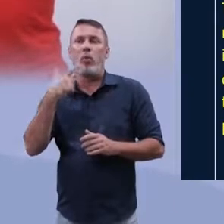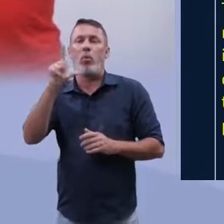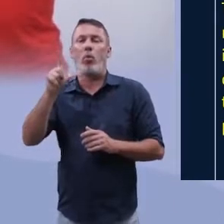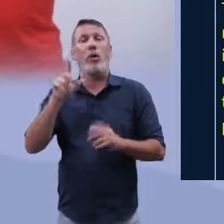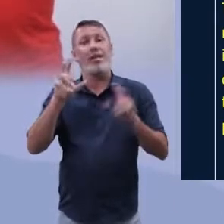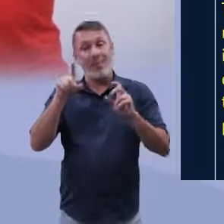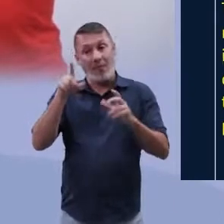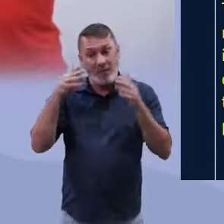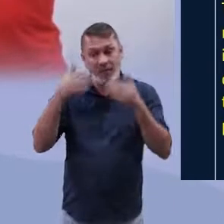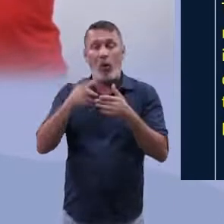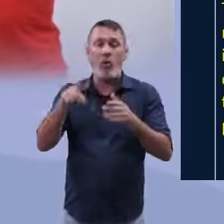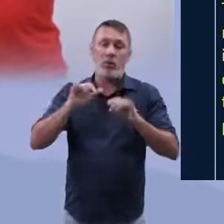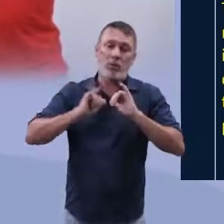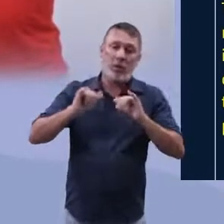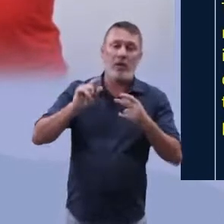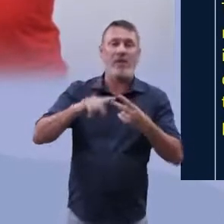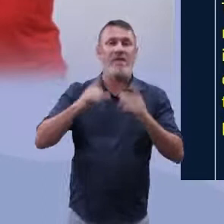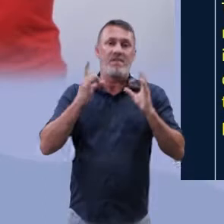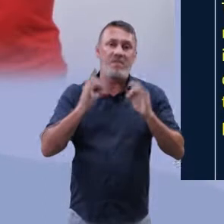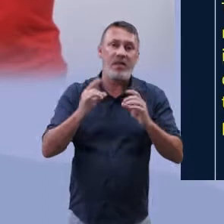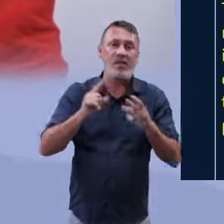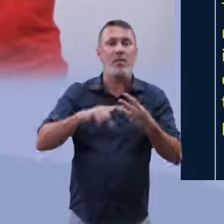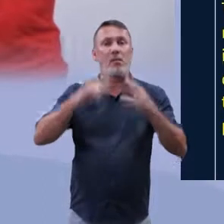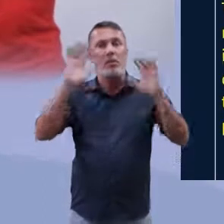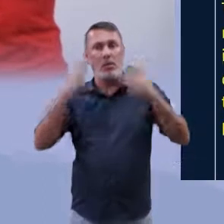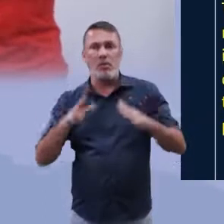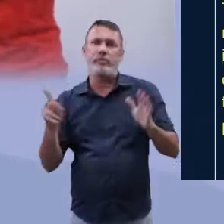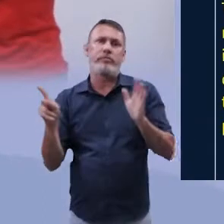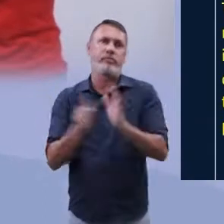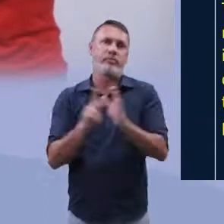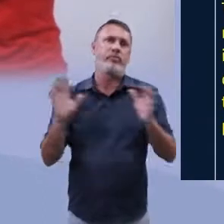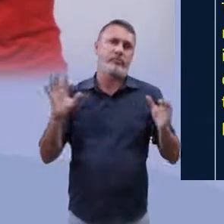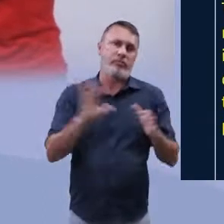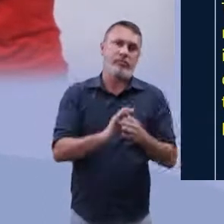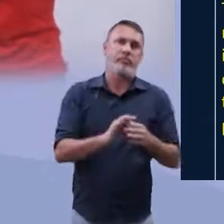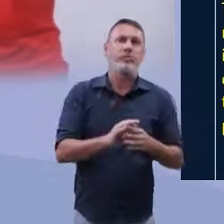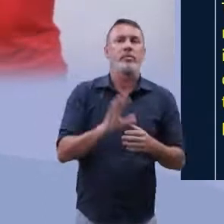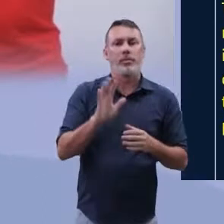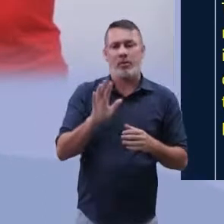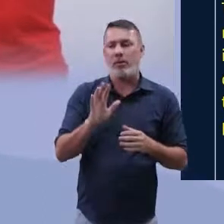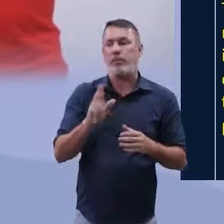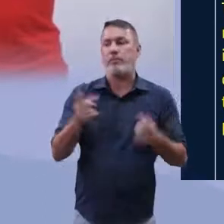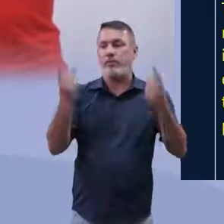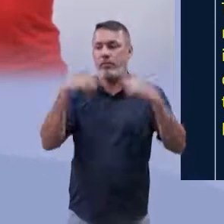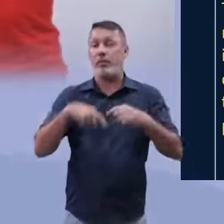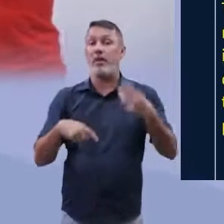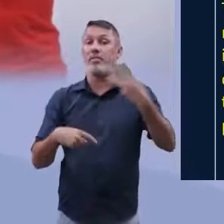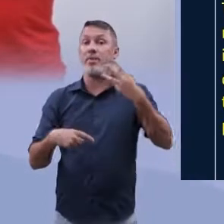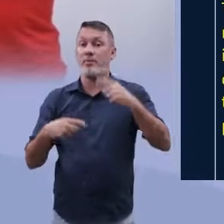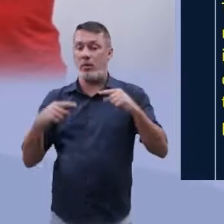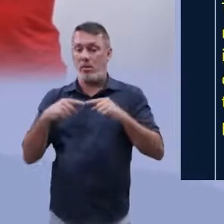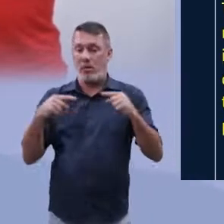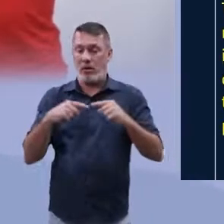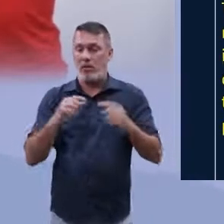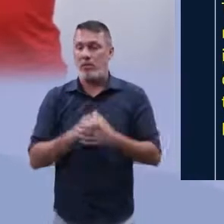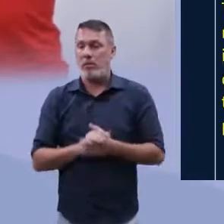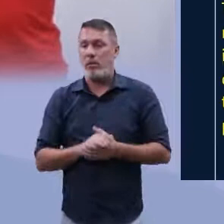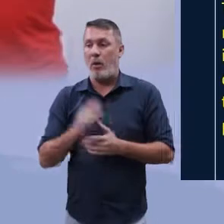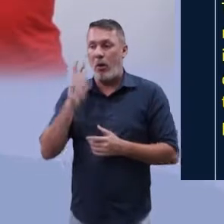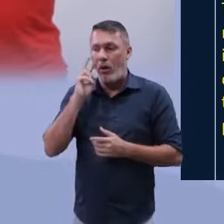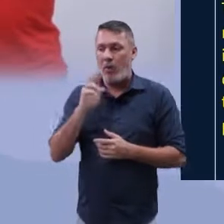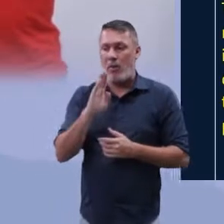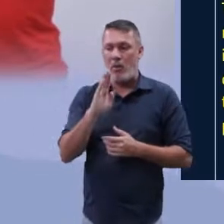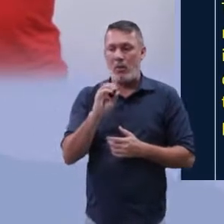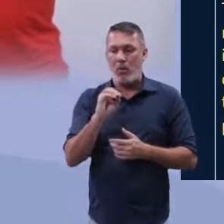nessas questões de supermercado, ou então de vendas, ou em liquidações, tá? A gente vai pular ali para o terceiro parágrafo.